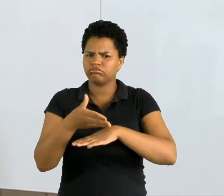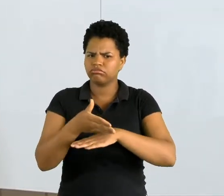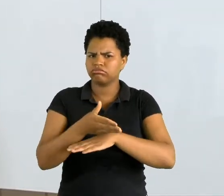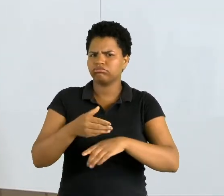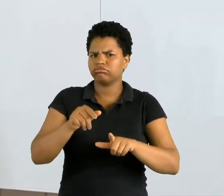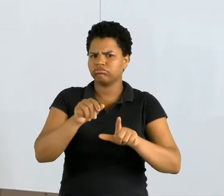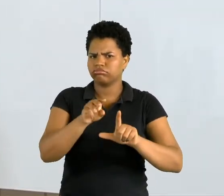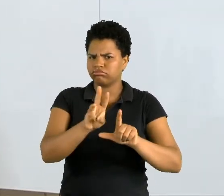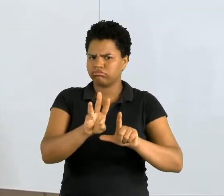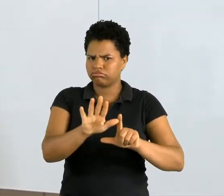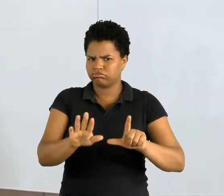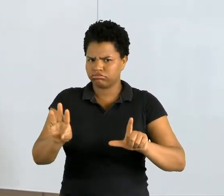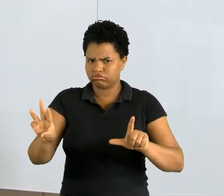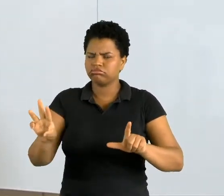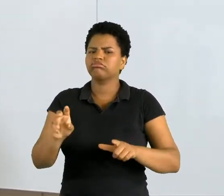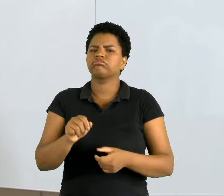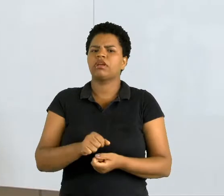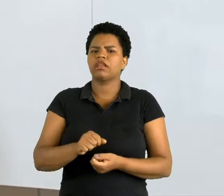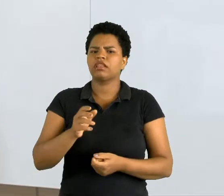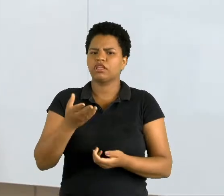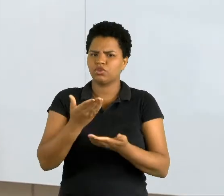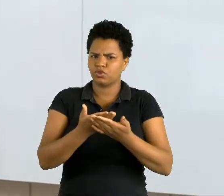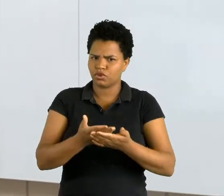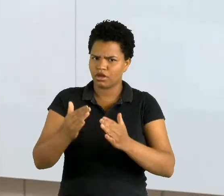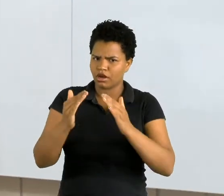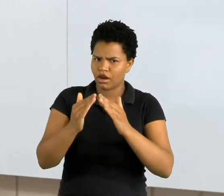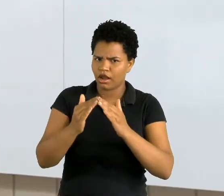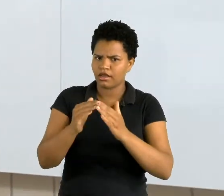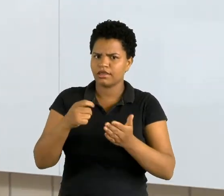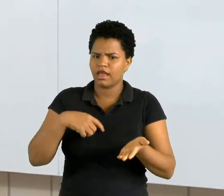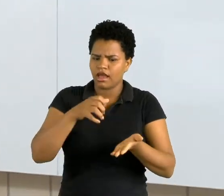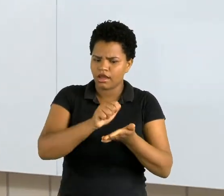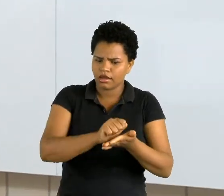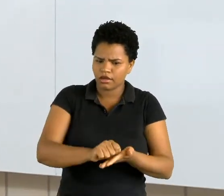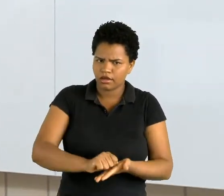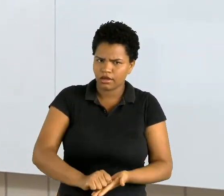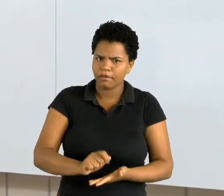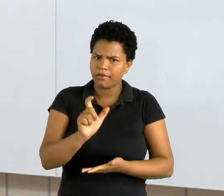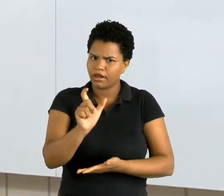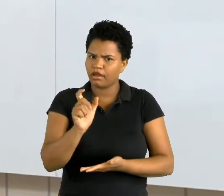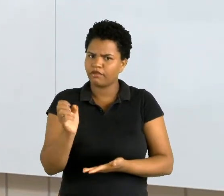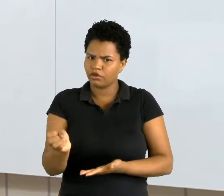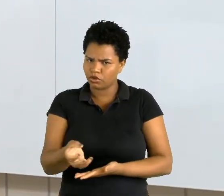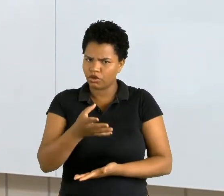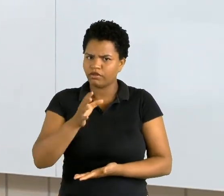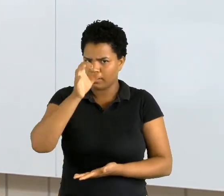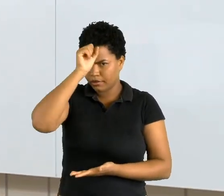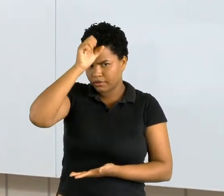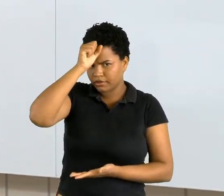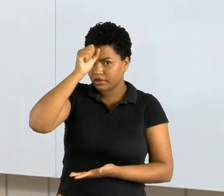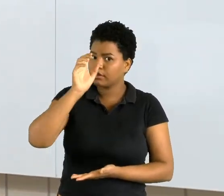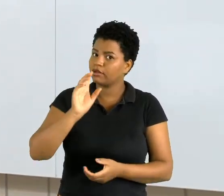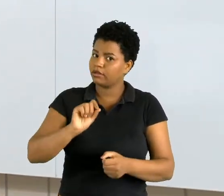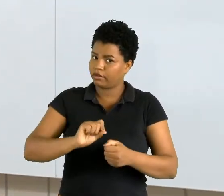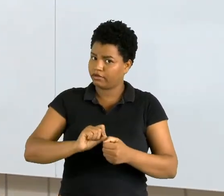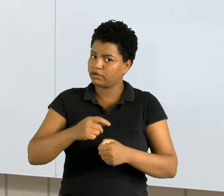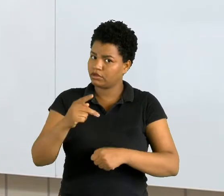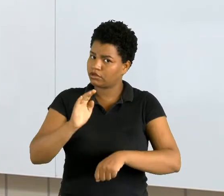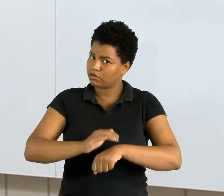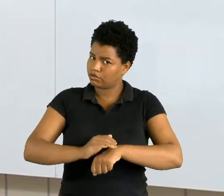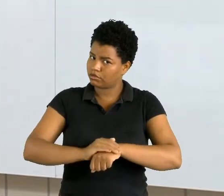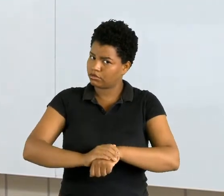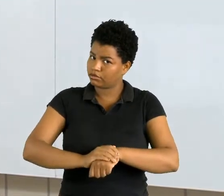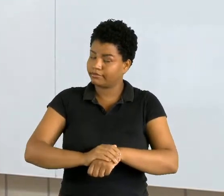está ali anotando as palavrinhas novas em língua inglesa que você tem aprendido? Está fazendo a sua parte? Eu espero que sim, hein? Então vamos